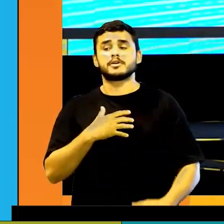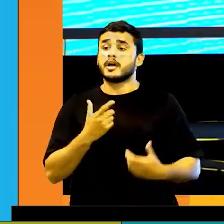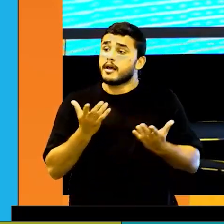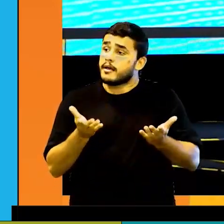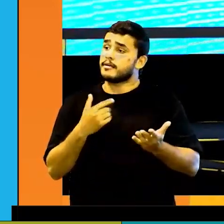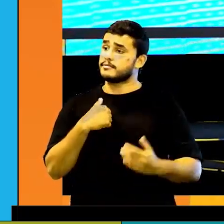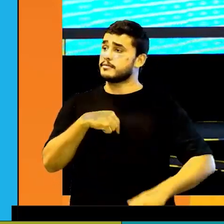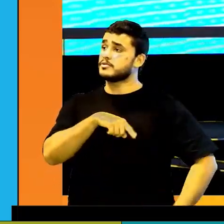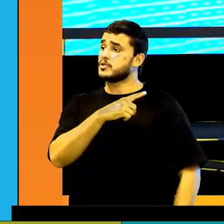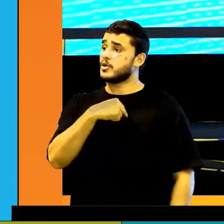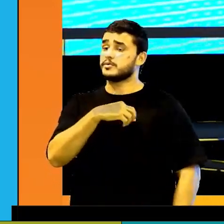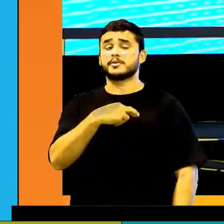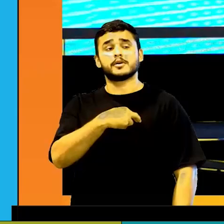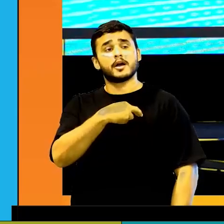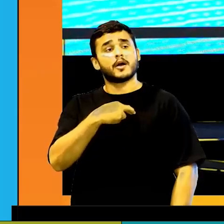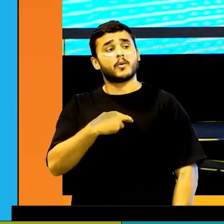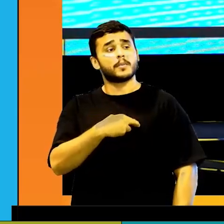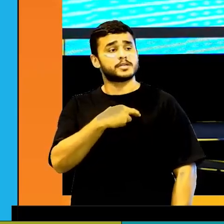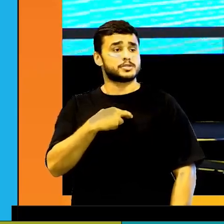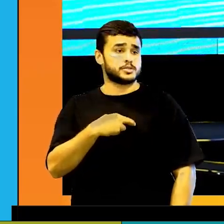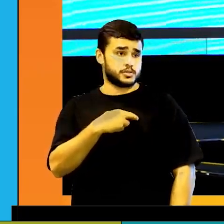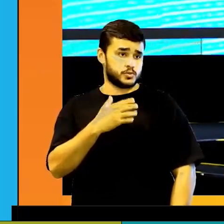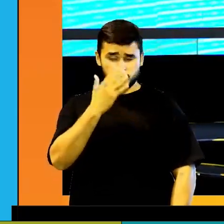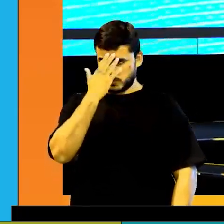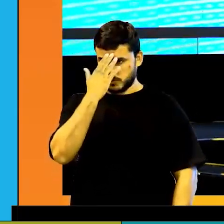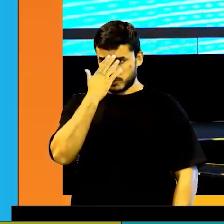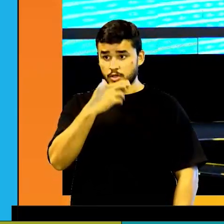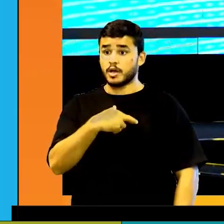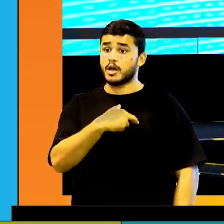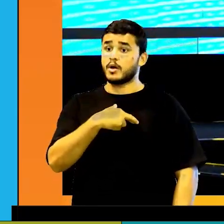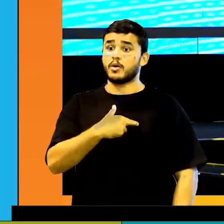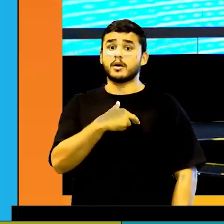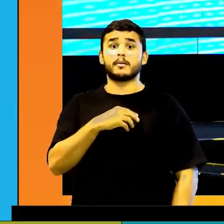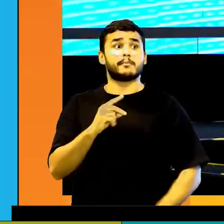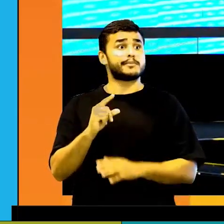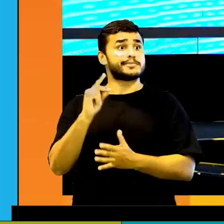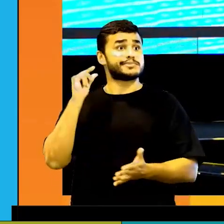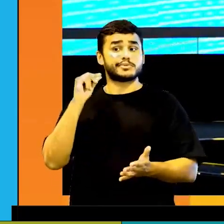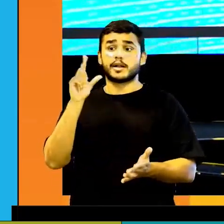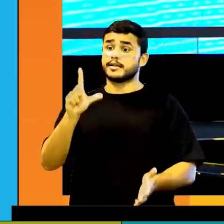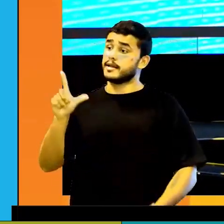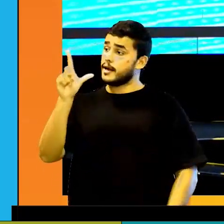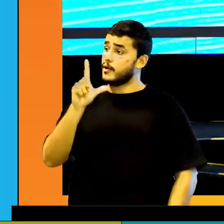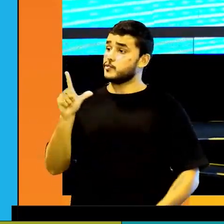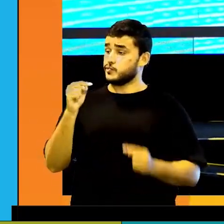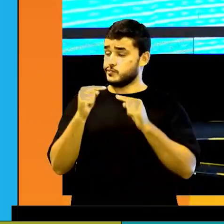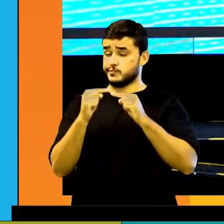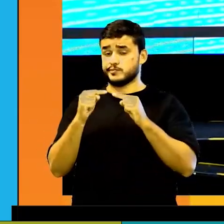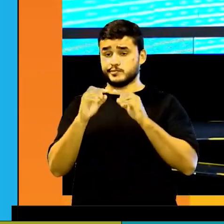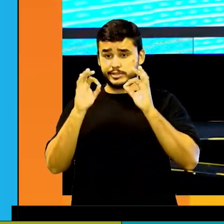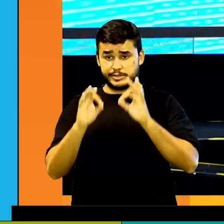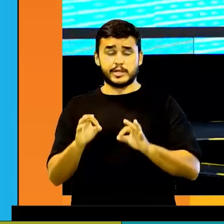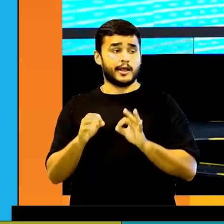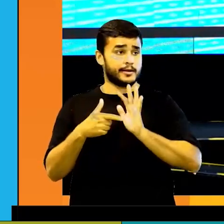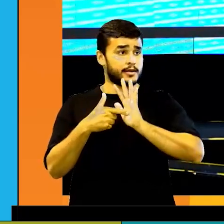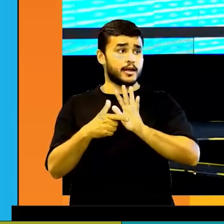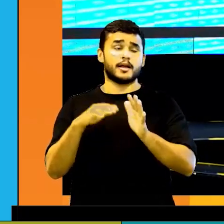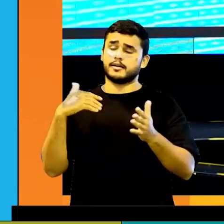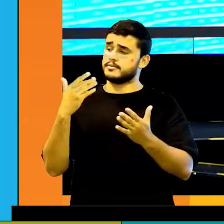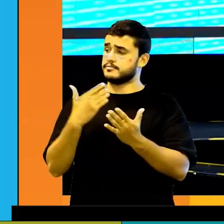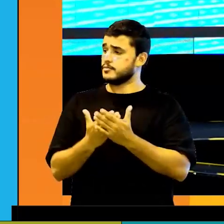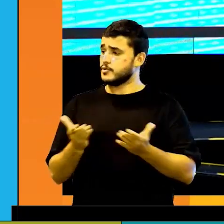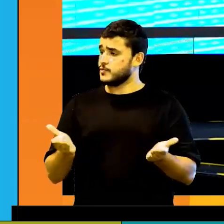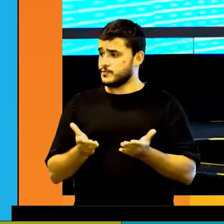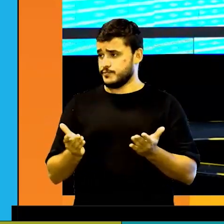homem. Então o romantismo foi escola no século XIX, mas continua como estado de espírito até os